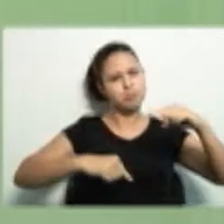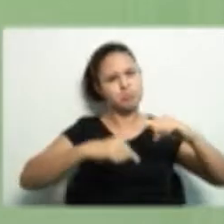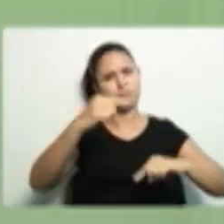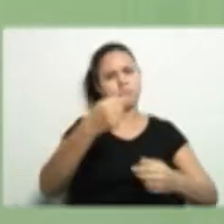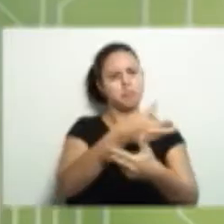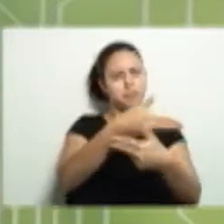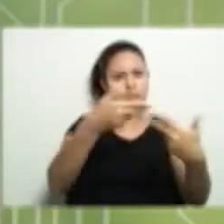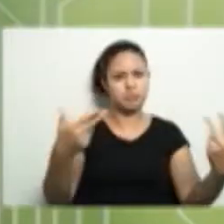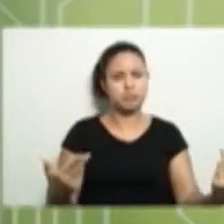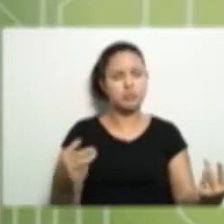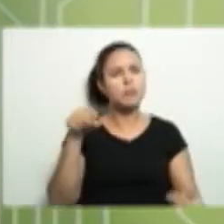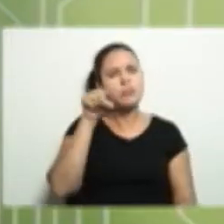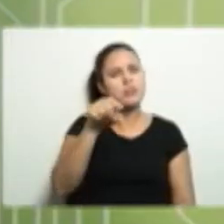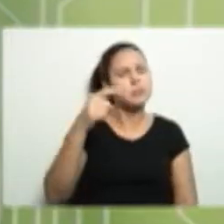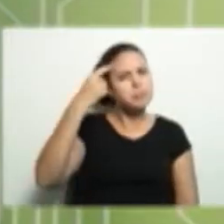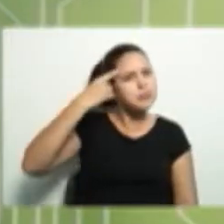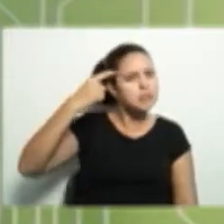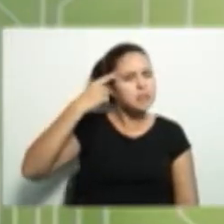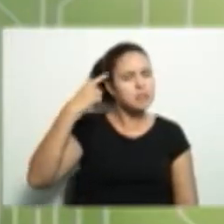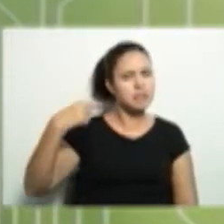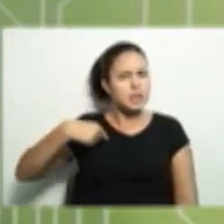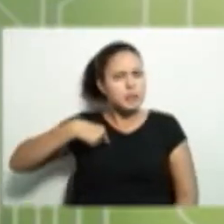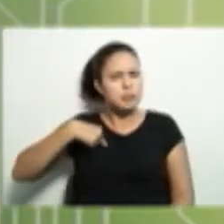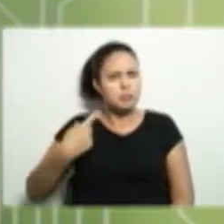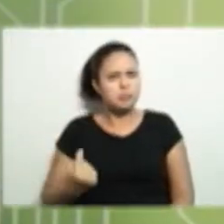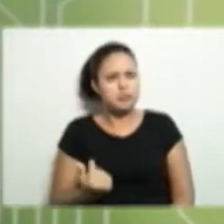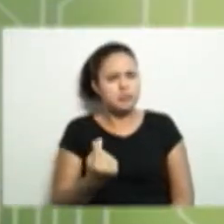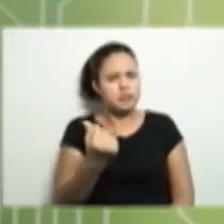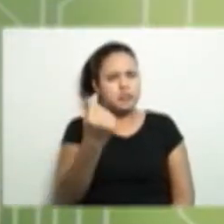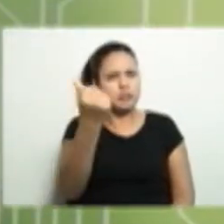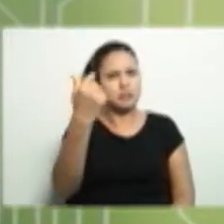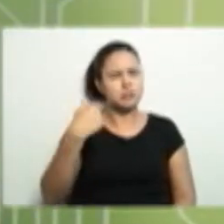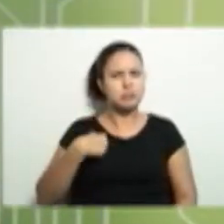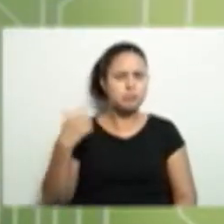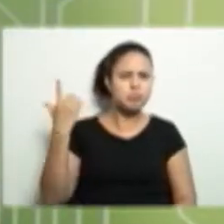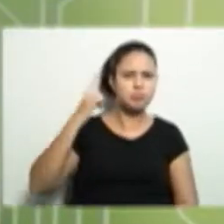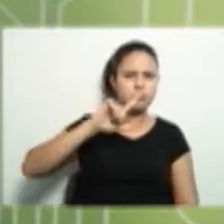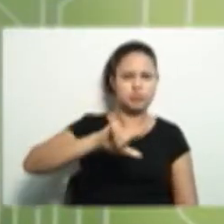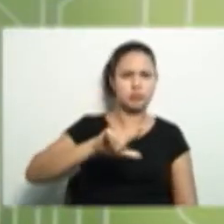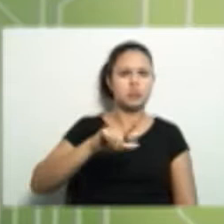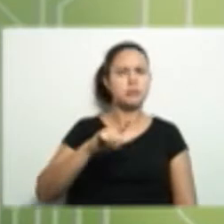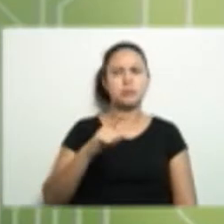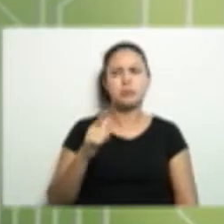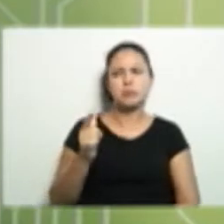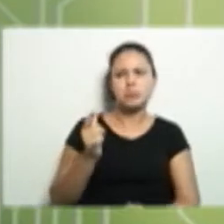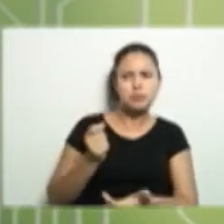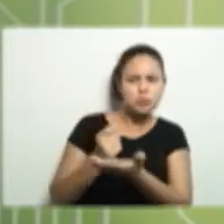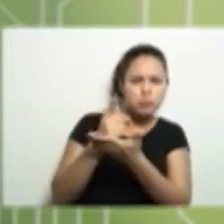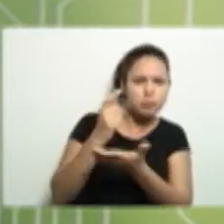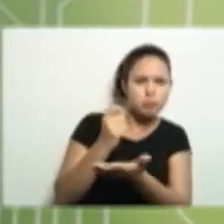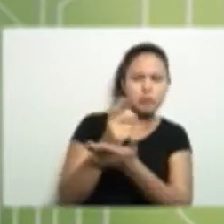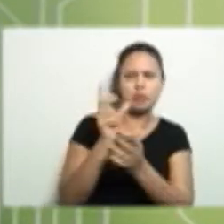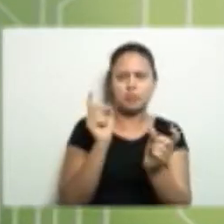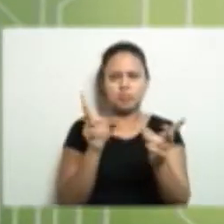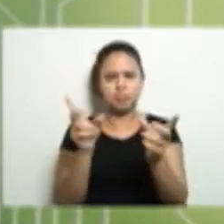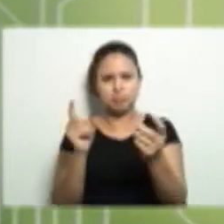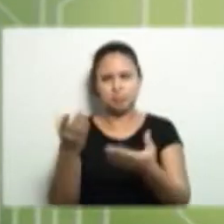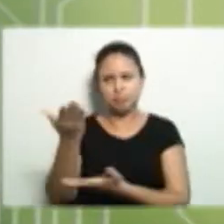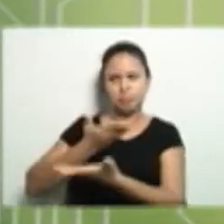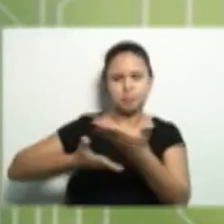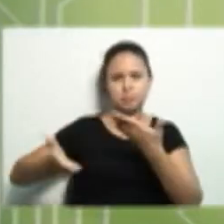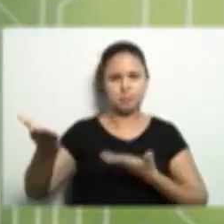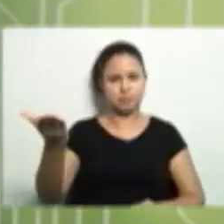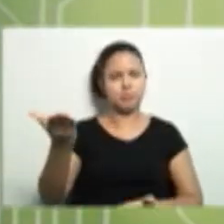ideia é o seguinte: você fica mais rico quando você tem acesso ao consumo de uma maior quantidade de bens e serviços. Para